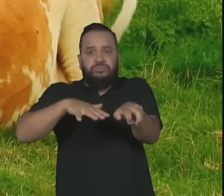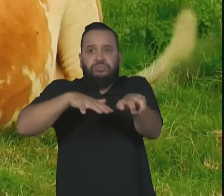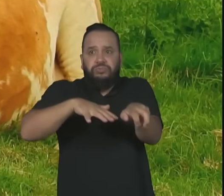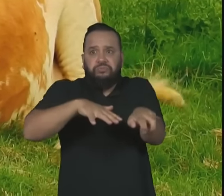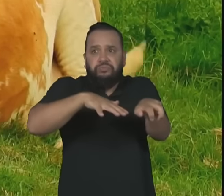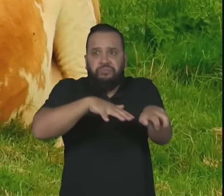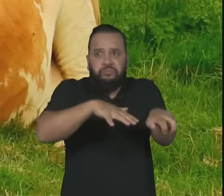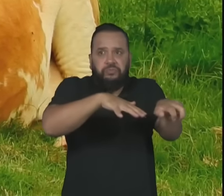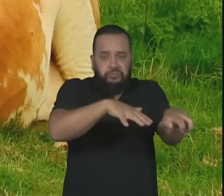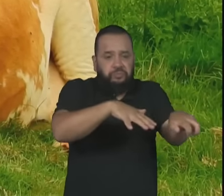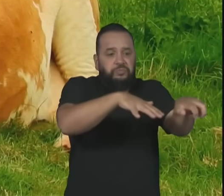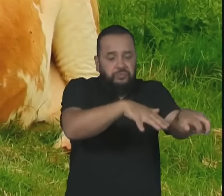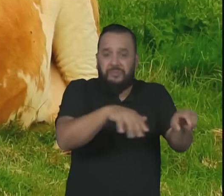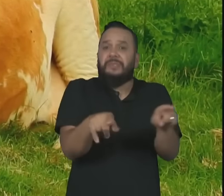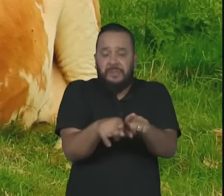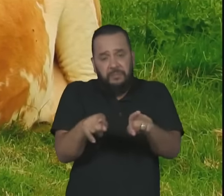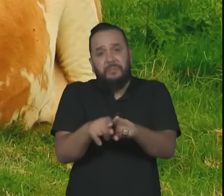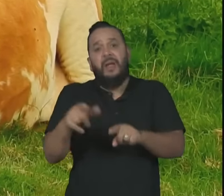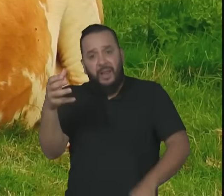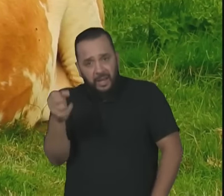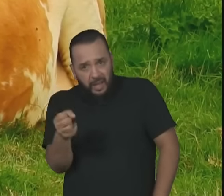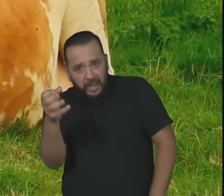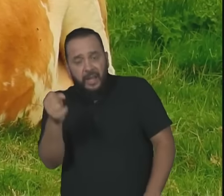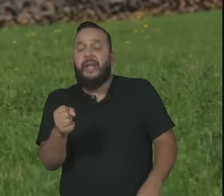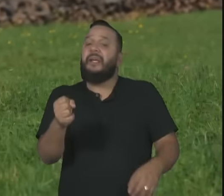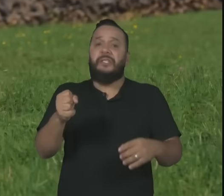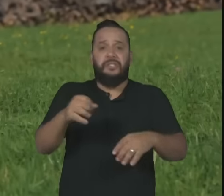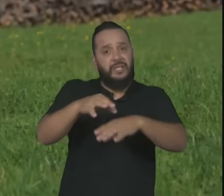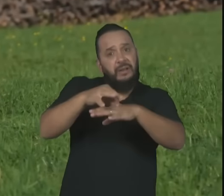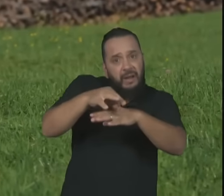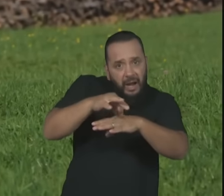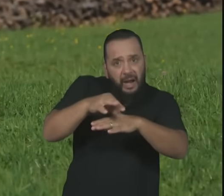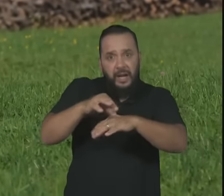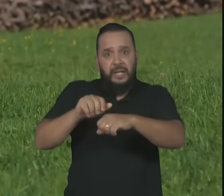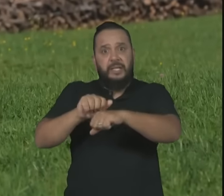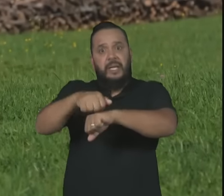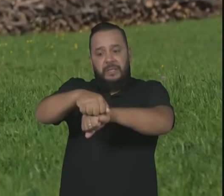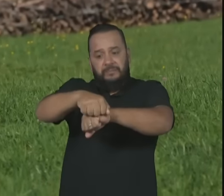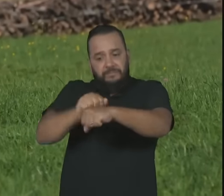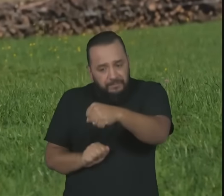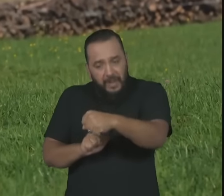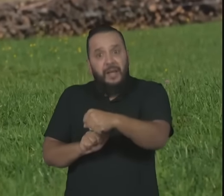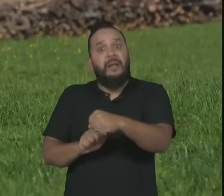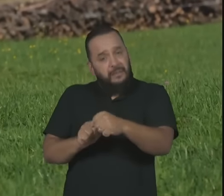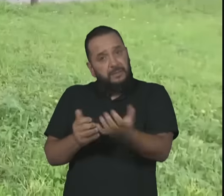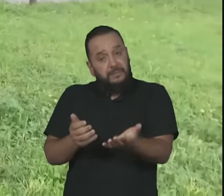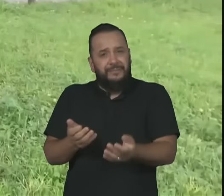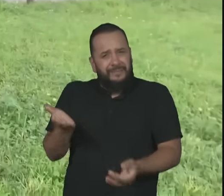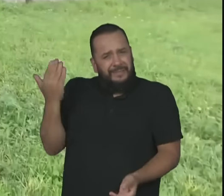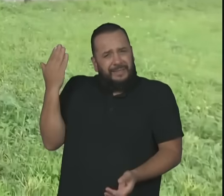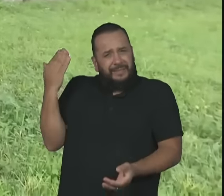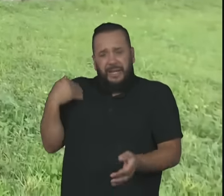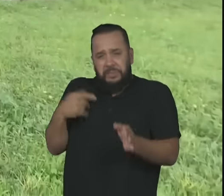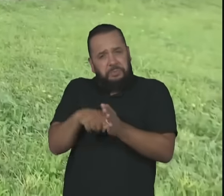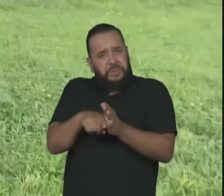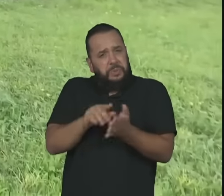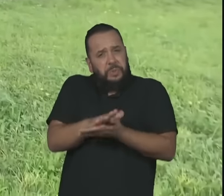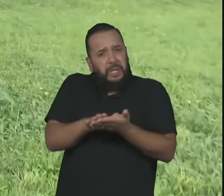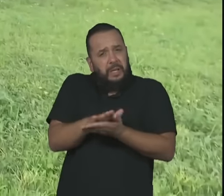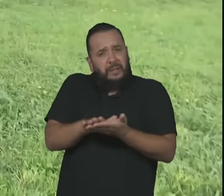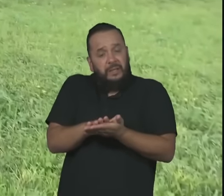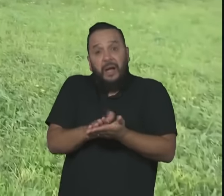carne, além do uso da pele como base de vestimentas. Eram pouco estudados e conhecidos. Até que